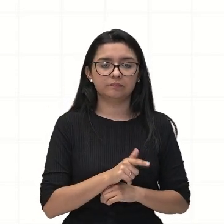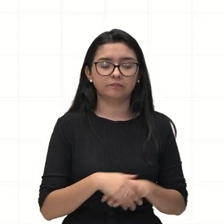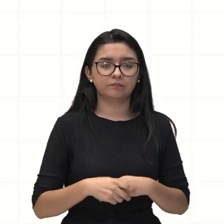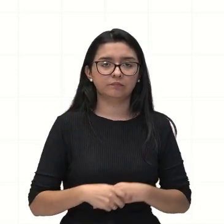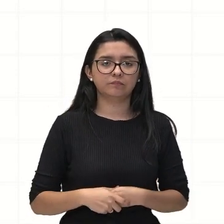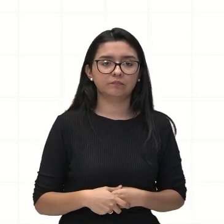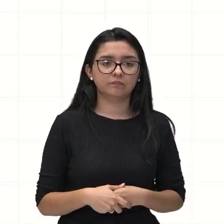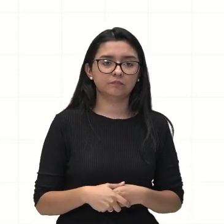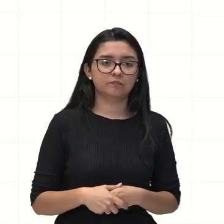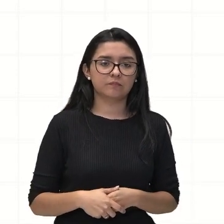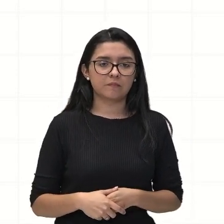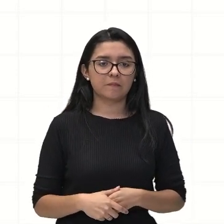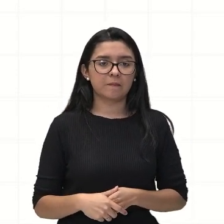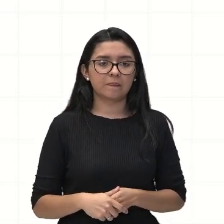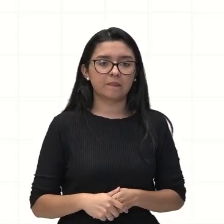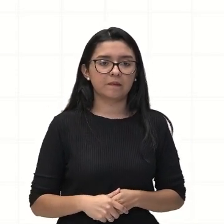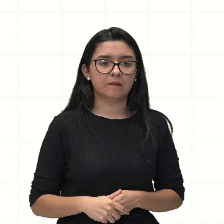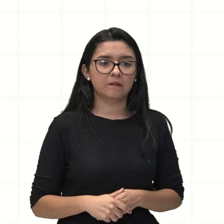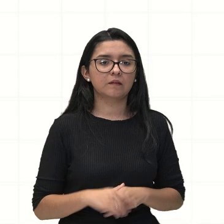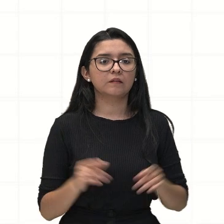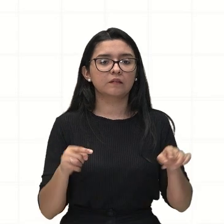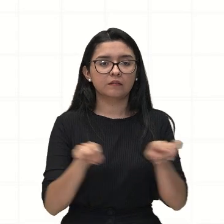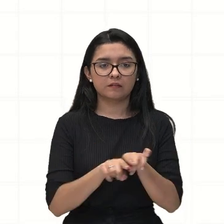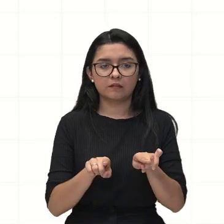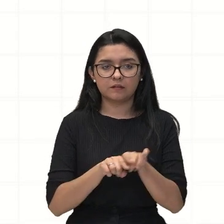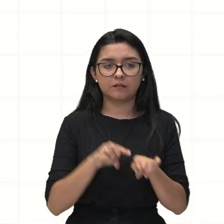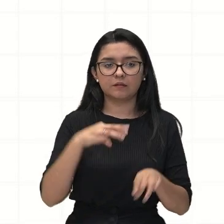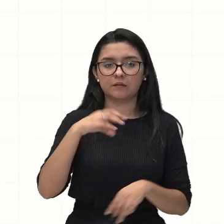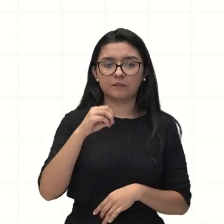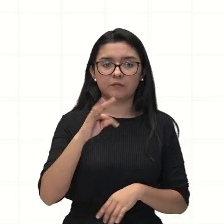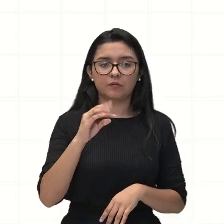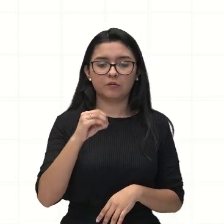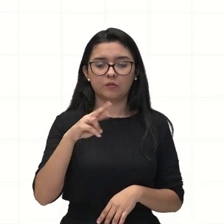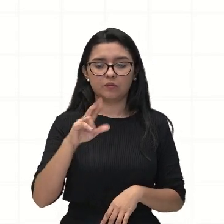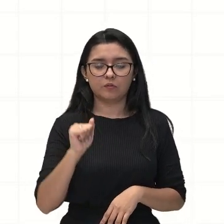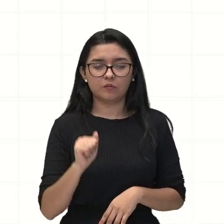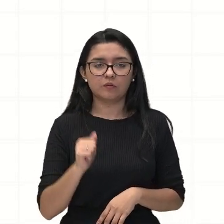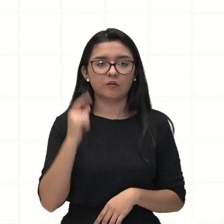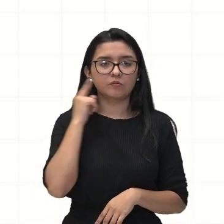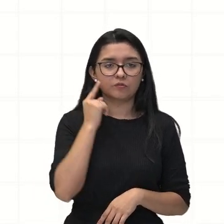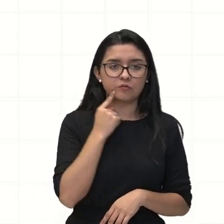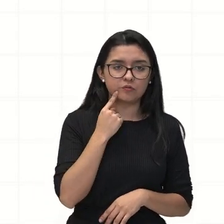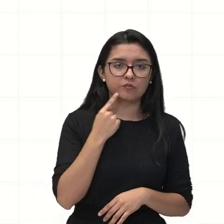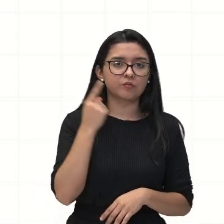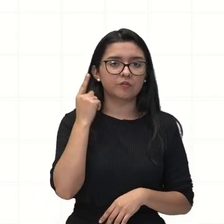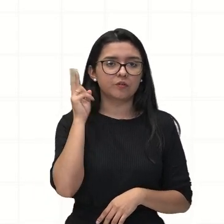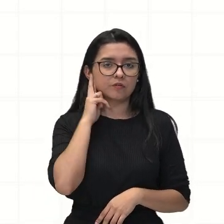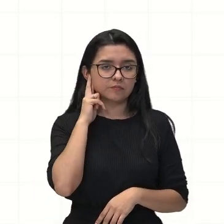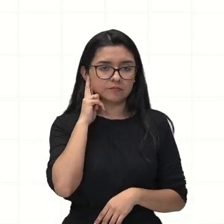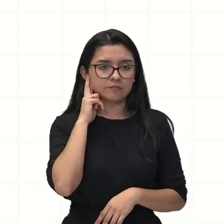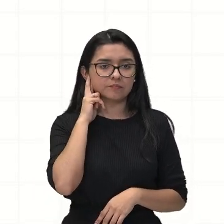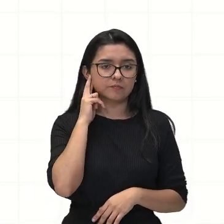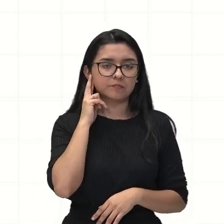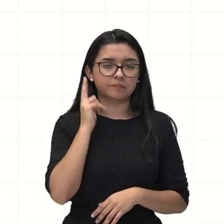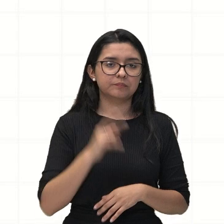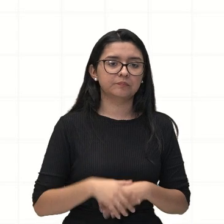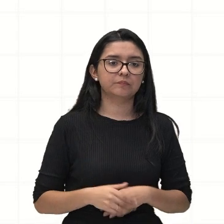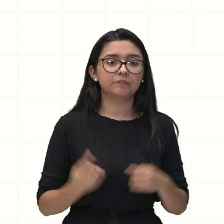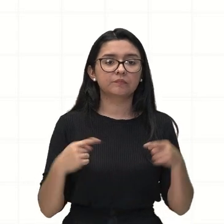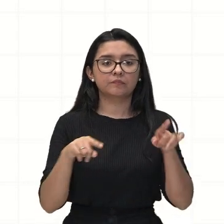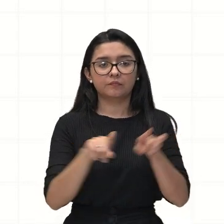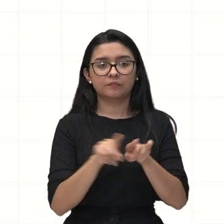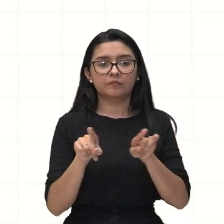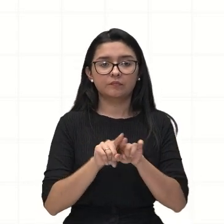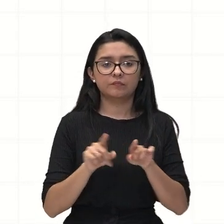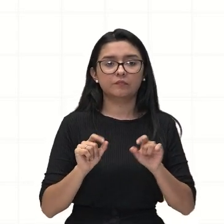Aí vem a motora, que não tem coordenação motora, auditiva, é aquela que tem problemas de audição. E a outra